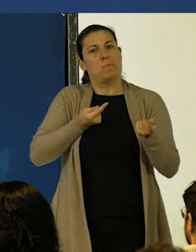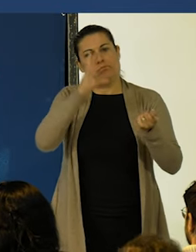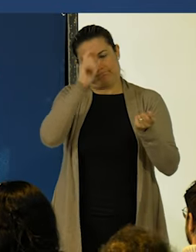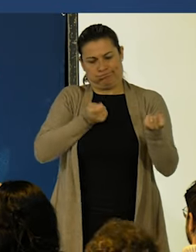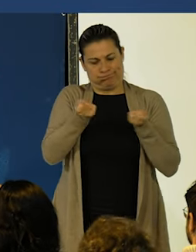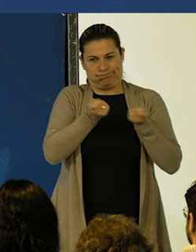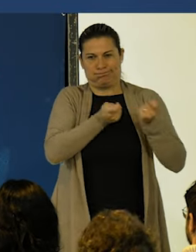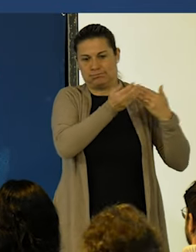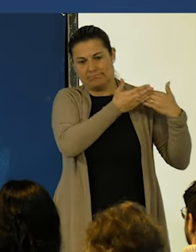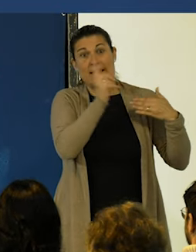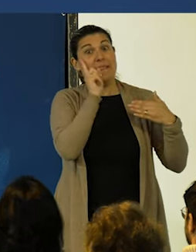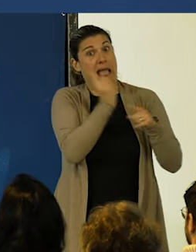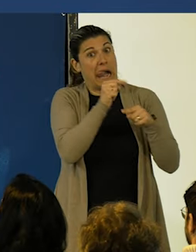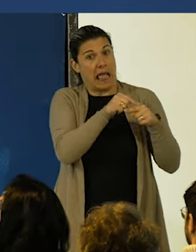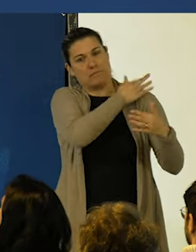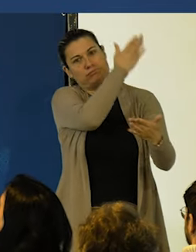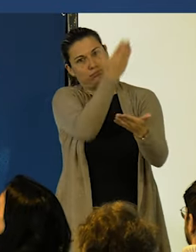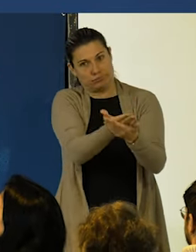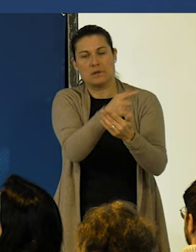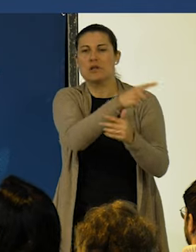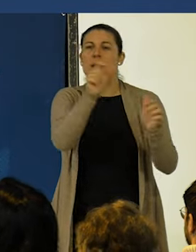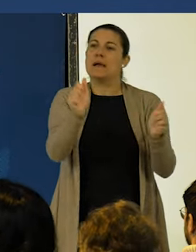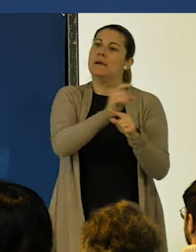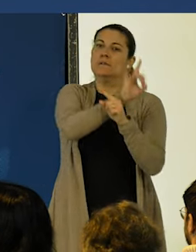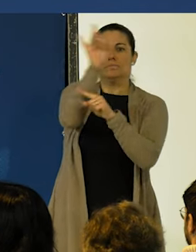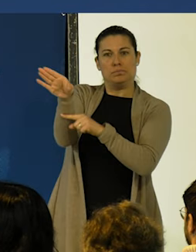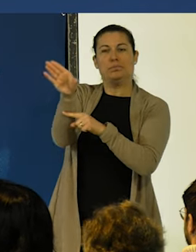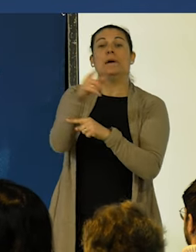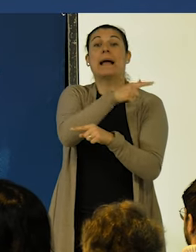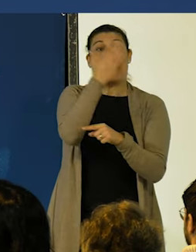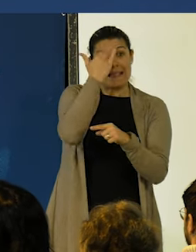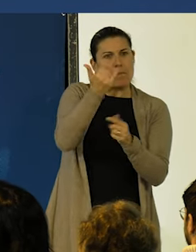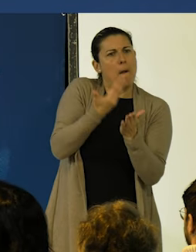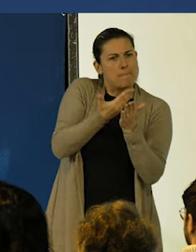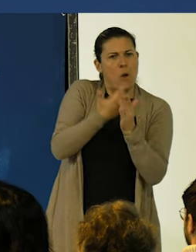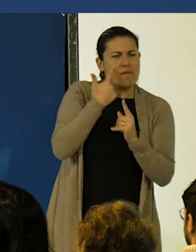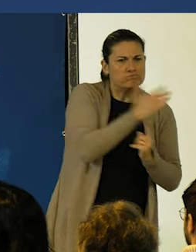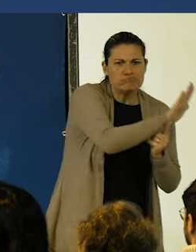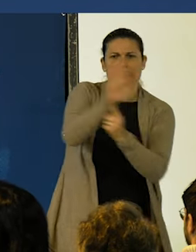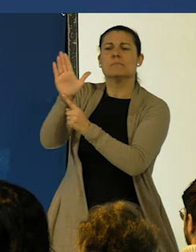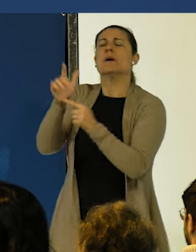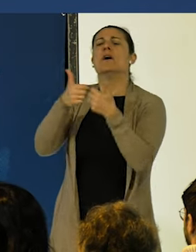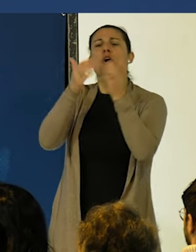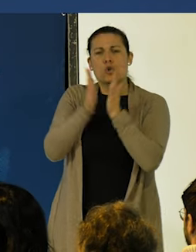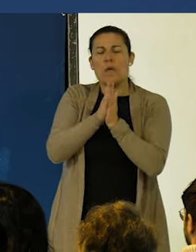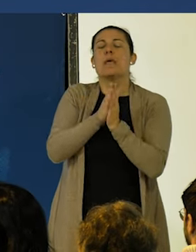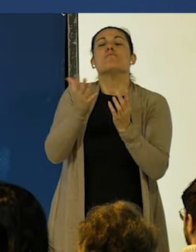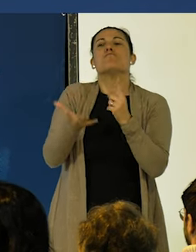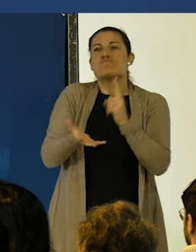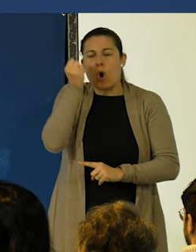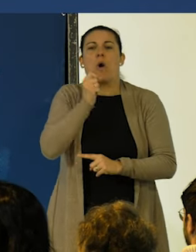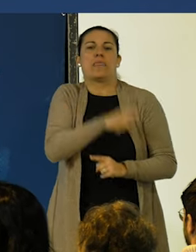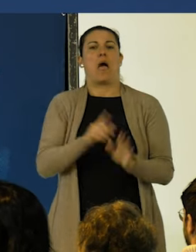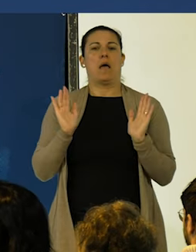próprio desde esse dia. Venceram o mundo, Timor provou que tudo era possível.